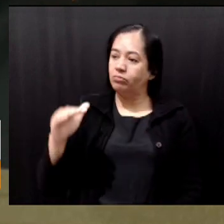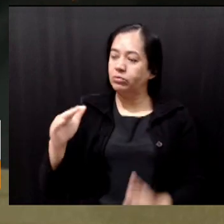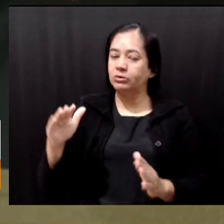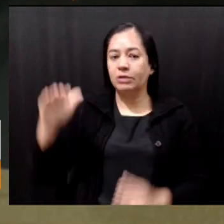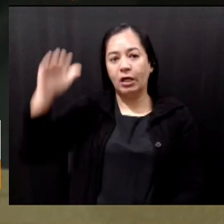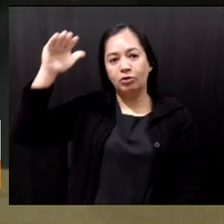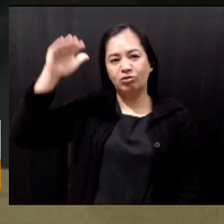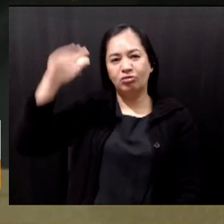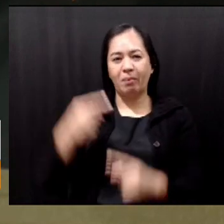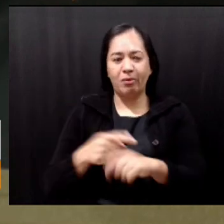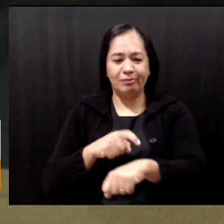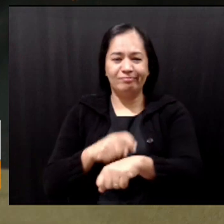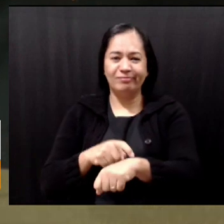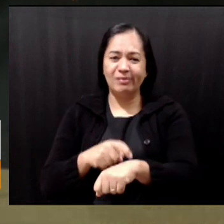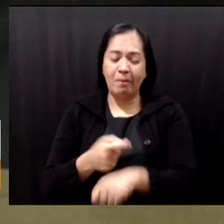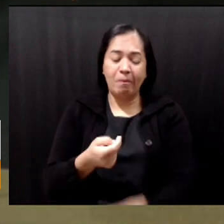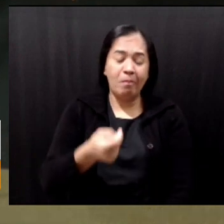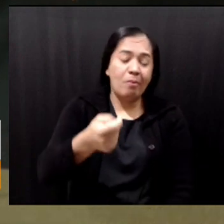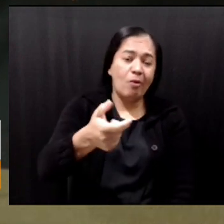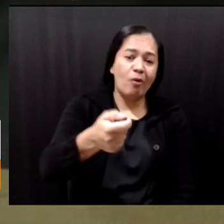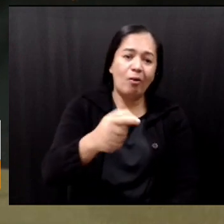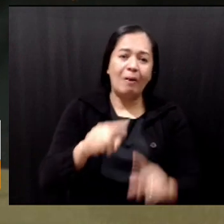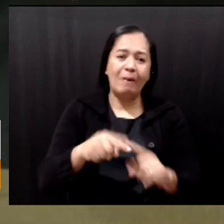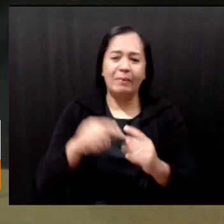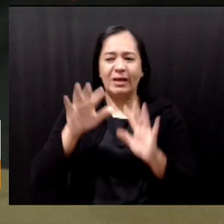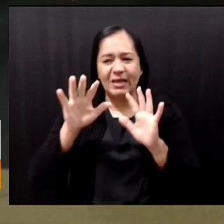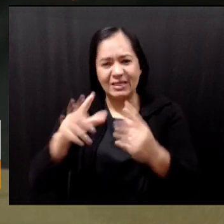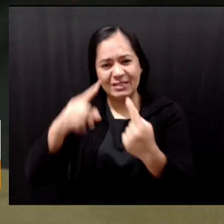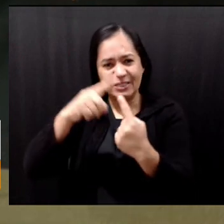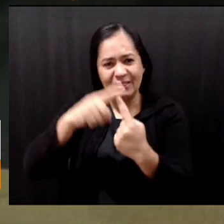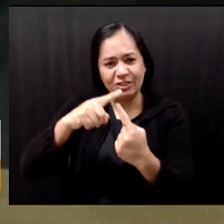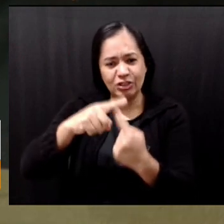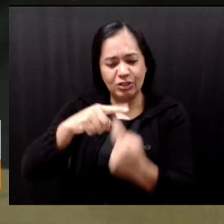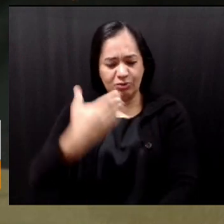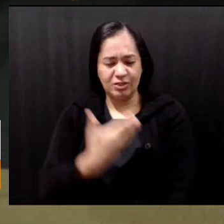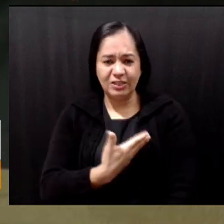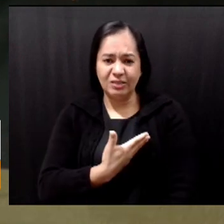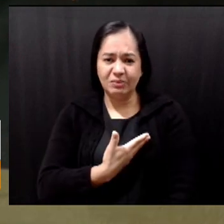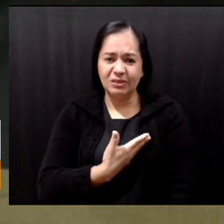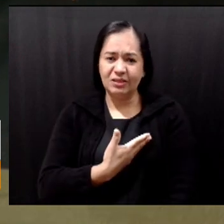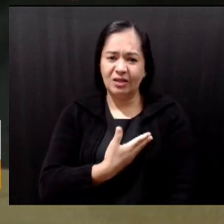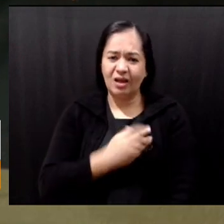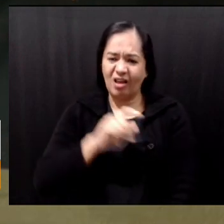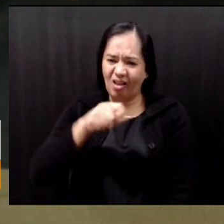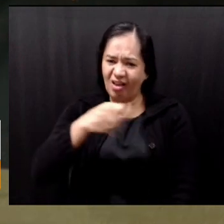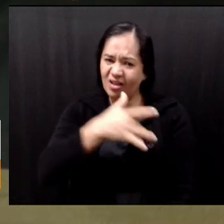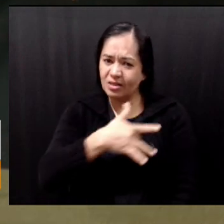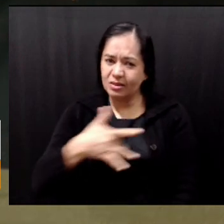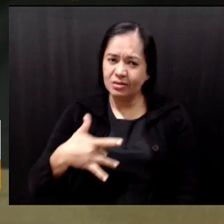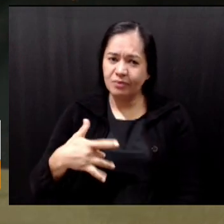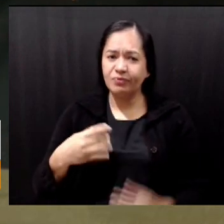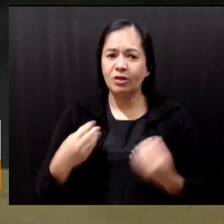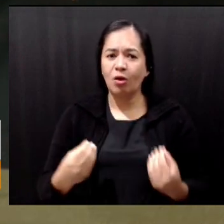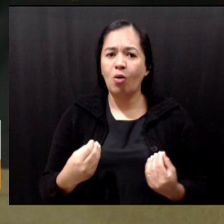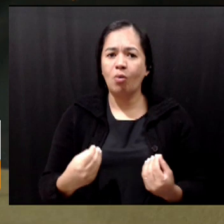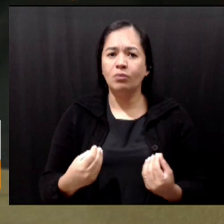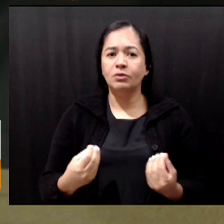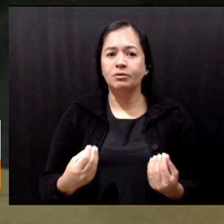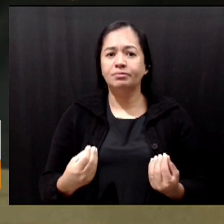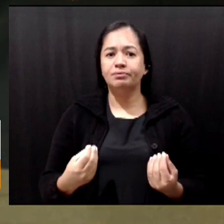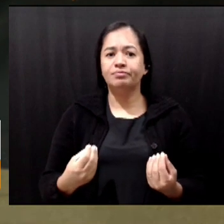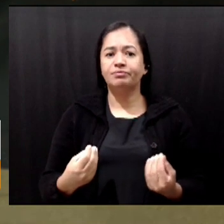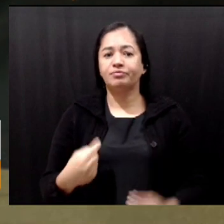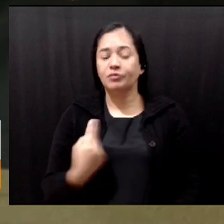mas será que esse é um modelo de amizade saudável? Como é que a gente faz para manter um vínculo emocional sem cair na negligência? Então, para nos ajudar